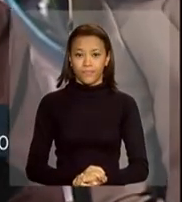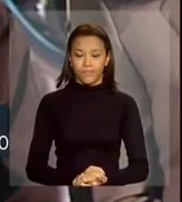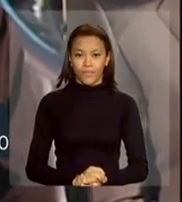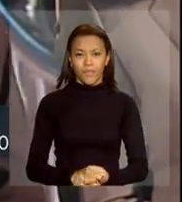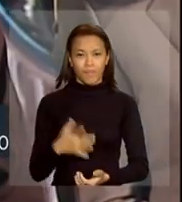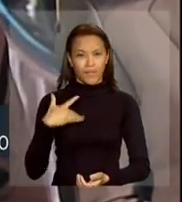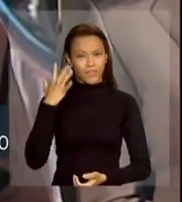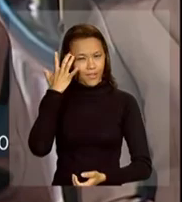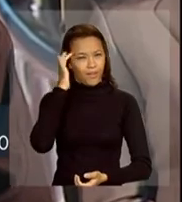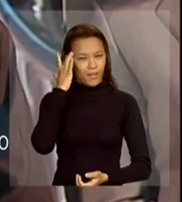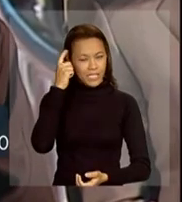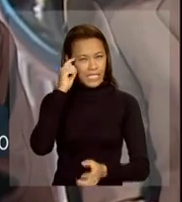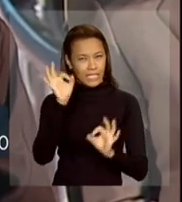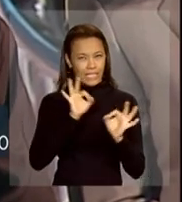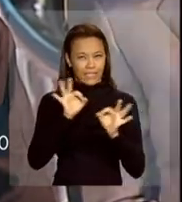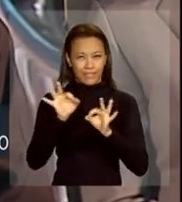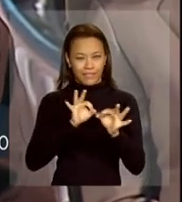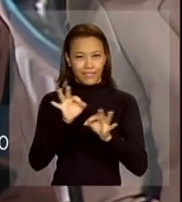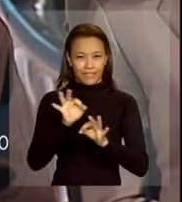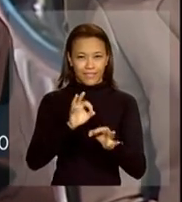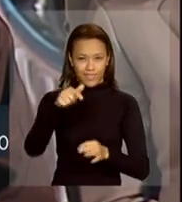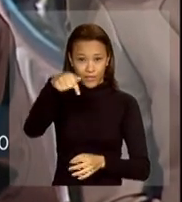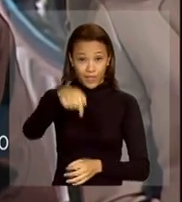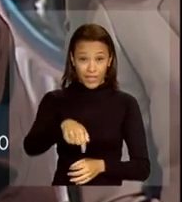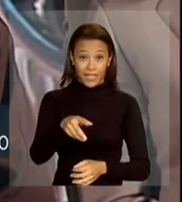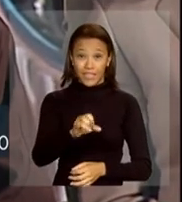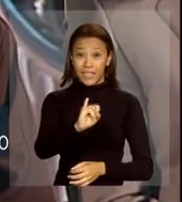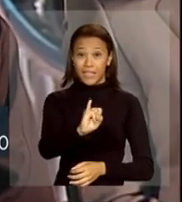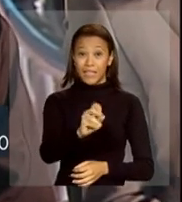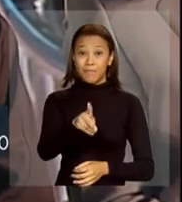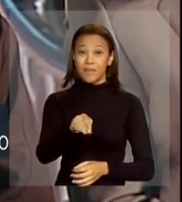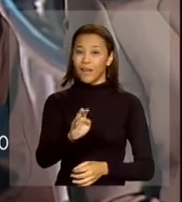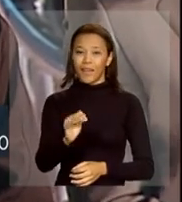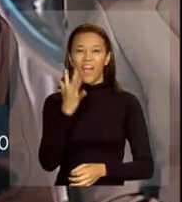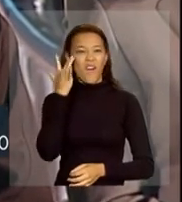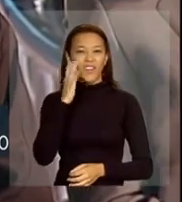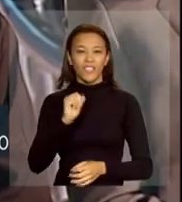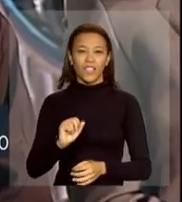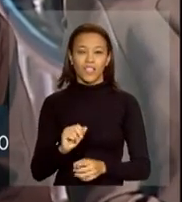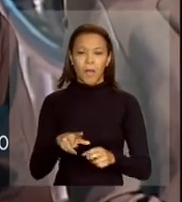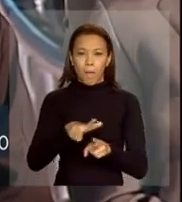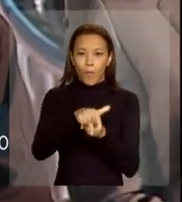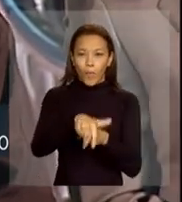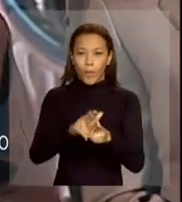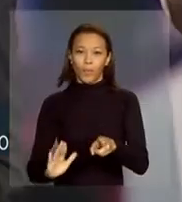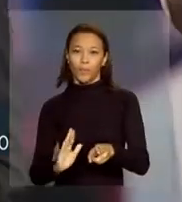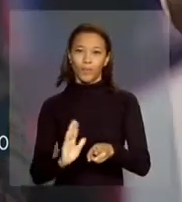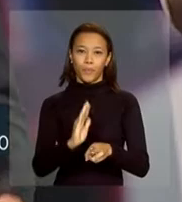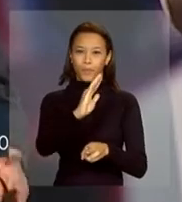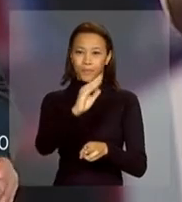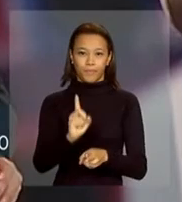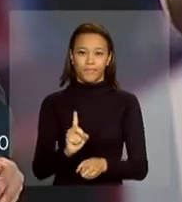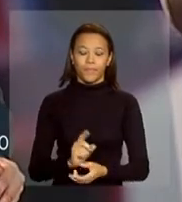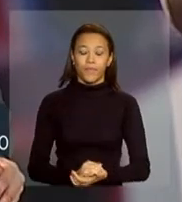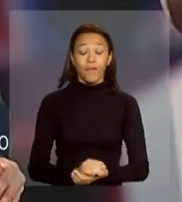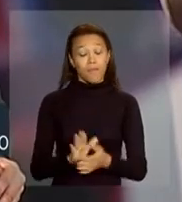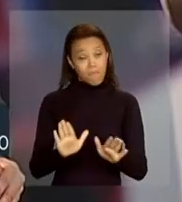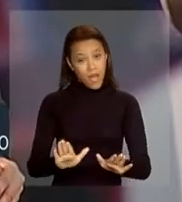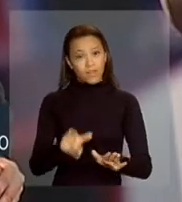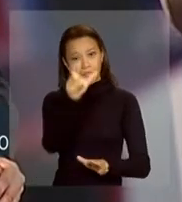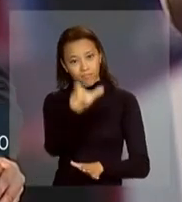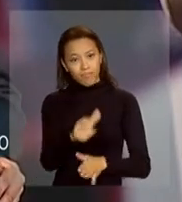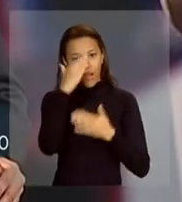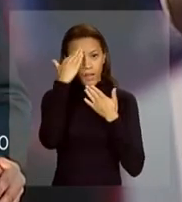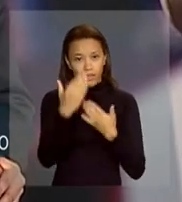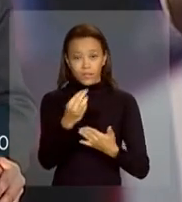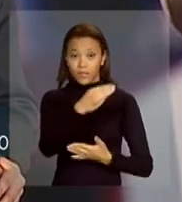é mas eu acho que ele montou no cavalo aqui já no Ipiranga viu não subiu a serra mas agradecer Aldo